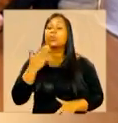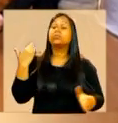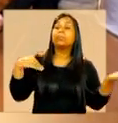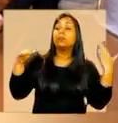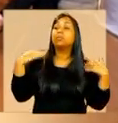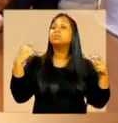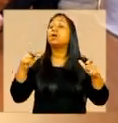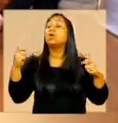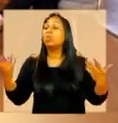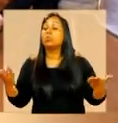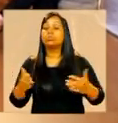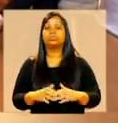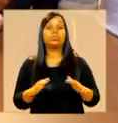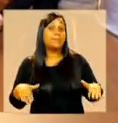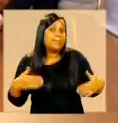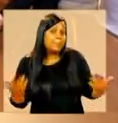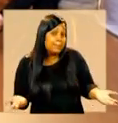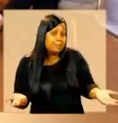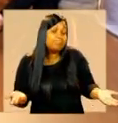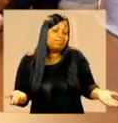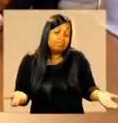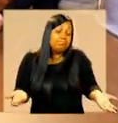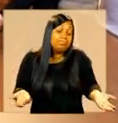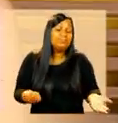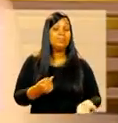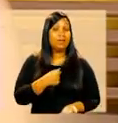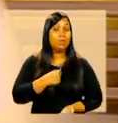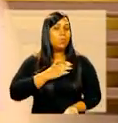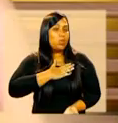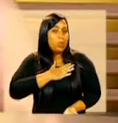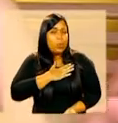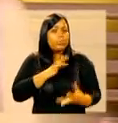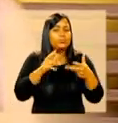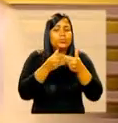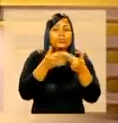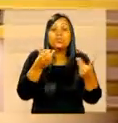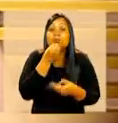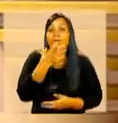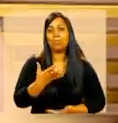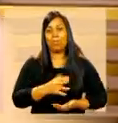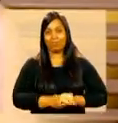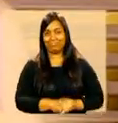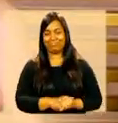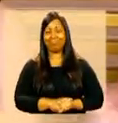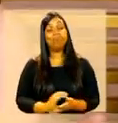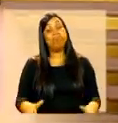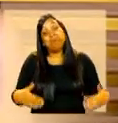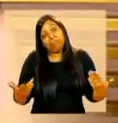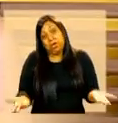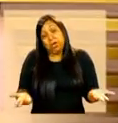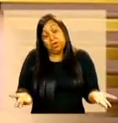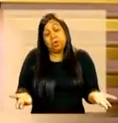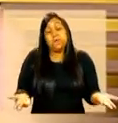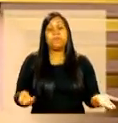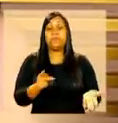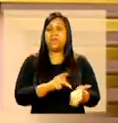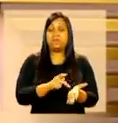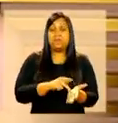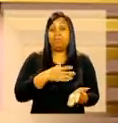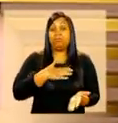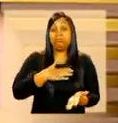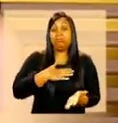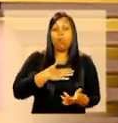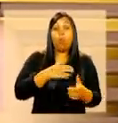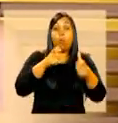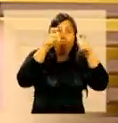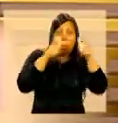ir? Olha, eu gosto de tudo que é bom. Então, assim, na verdade, eu não